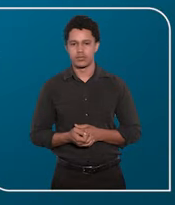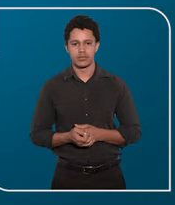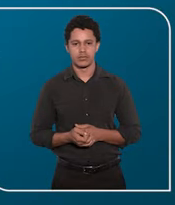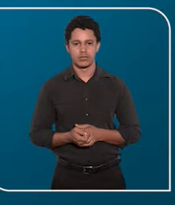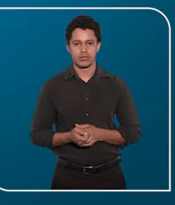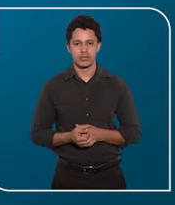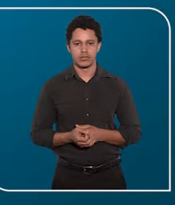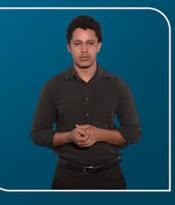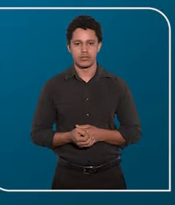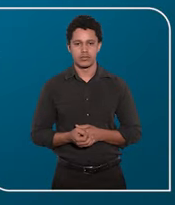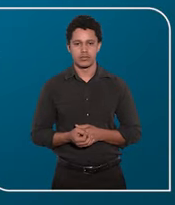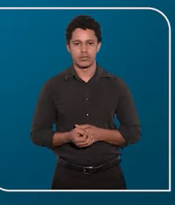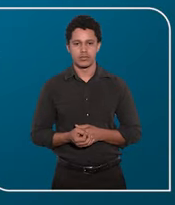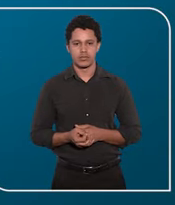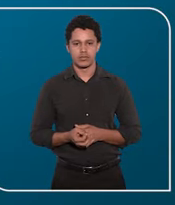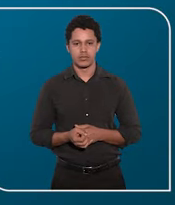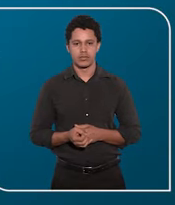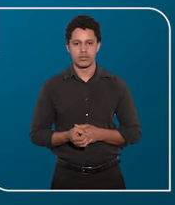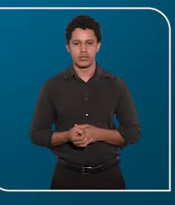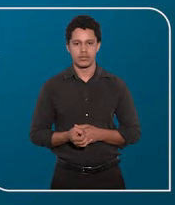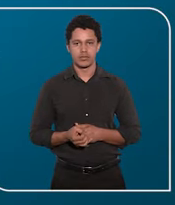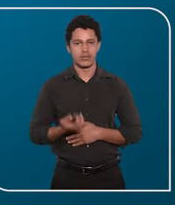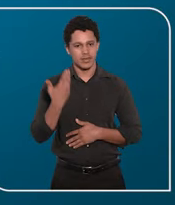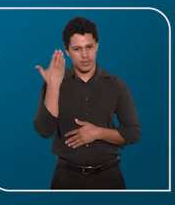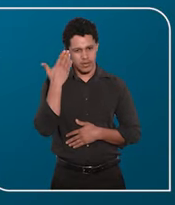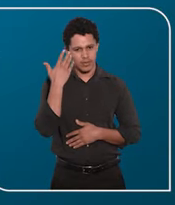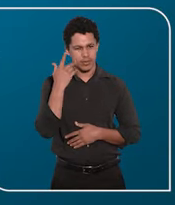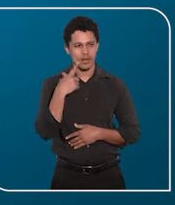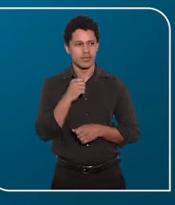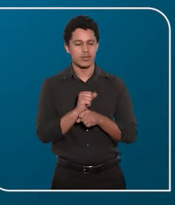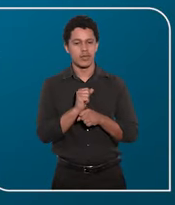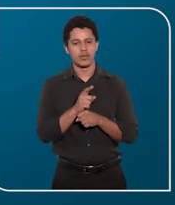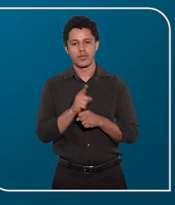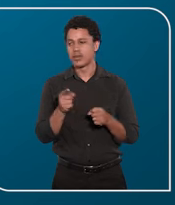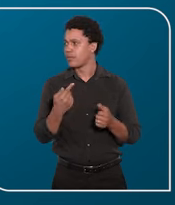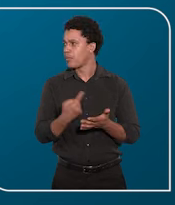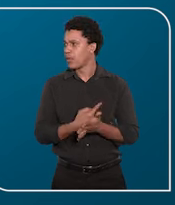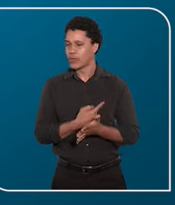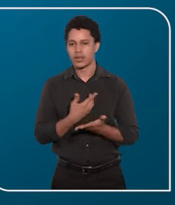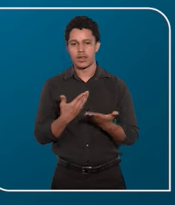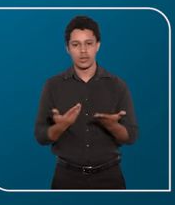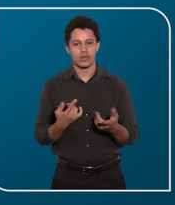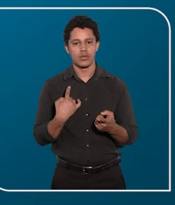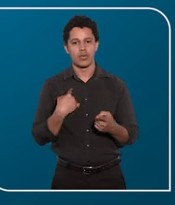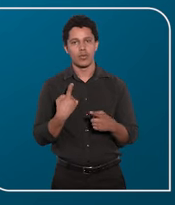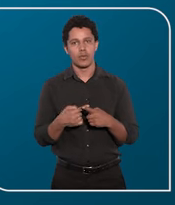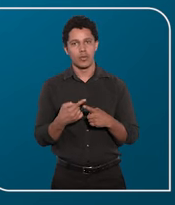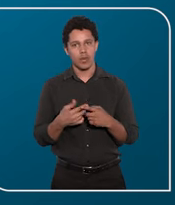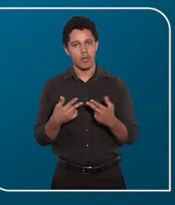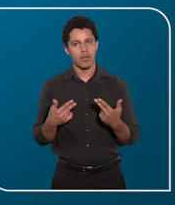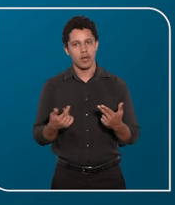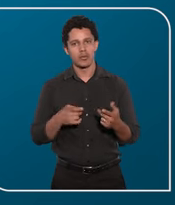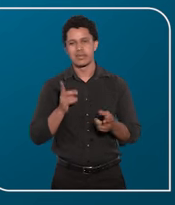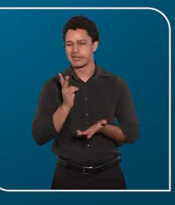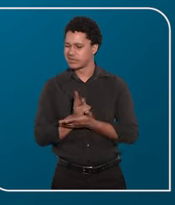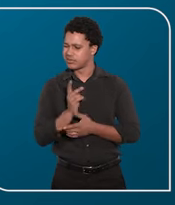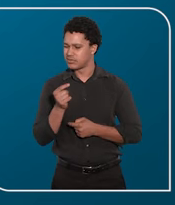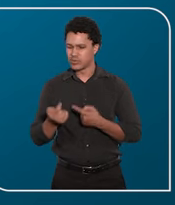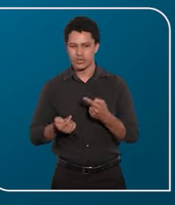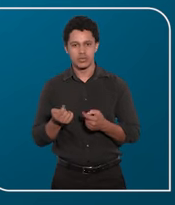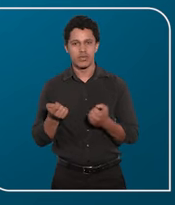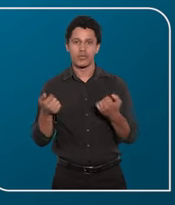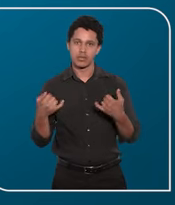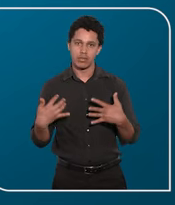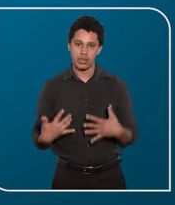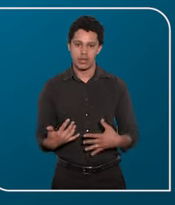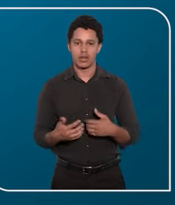E sabe que eu estava esperando para me perguntar isso, porque é algo que é bastante discutido e eu vou te explicar o porquê,